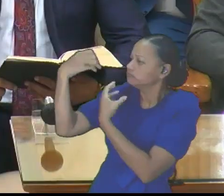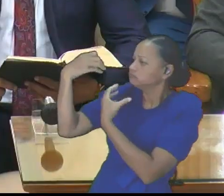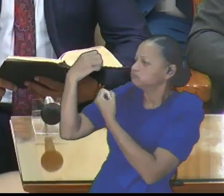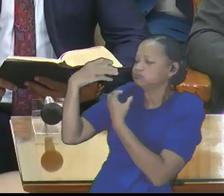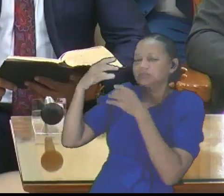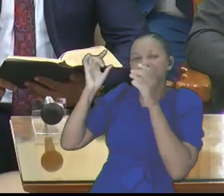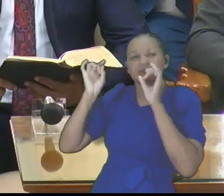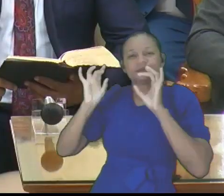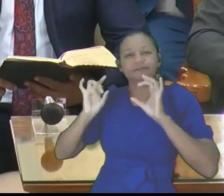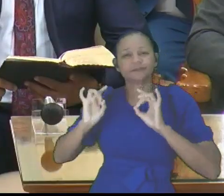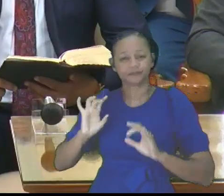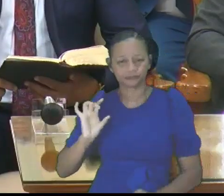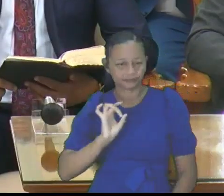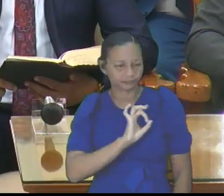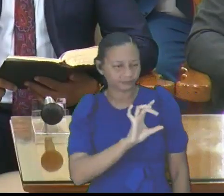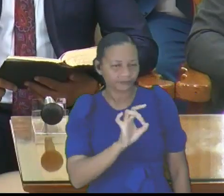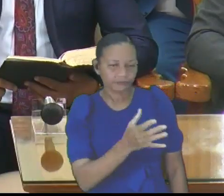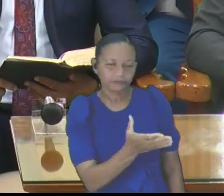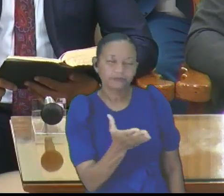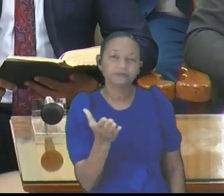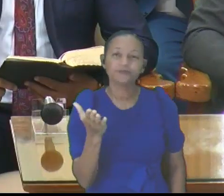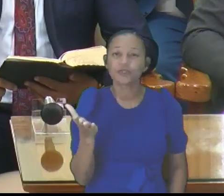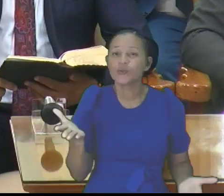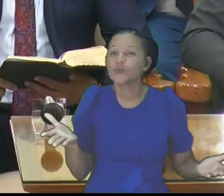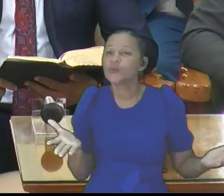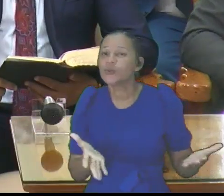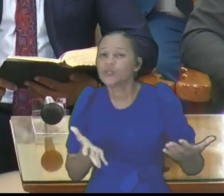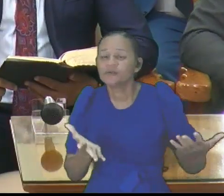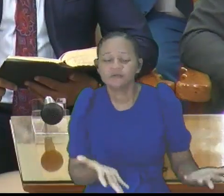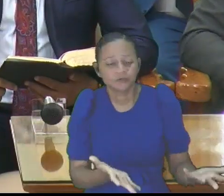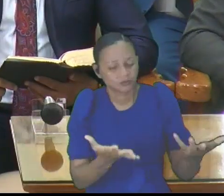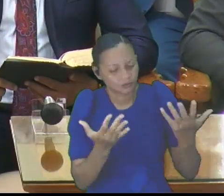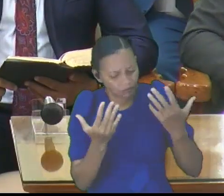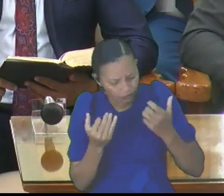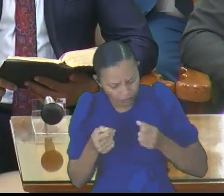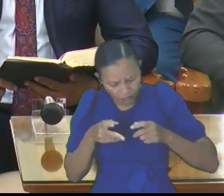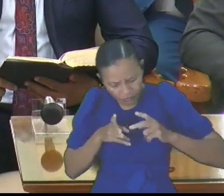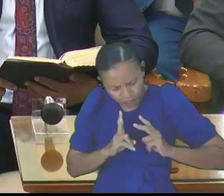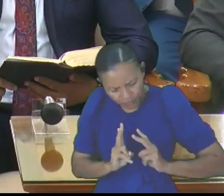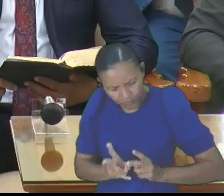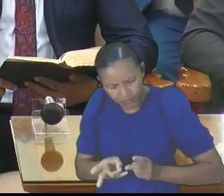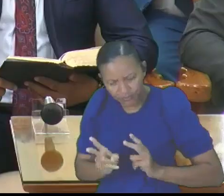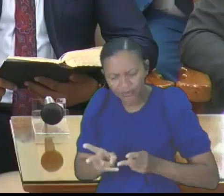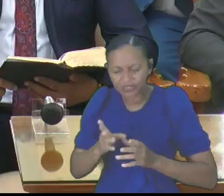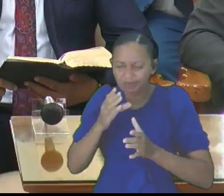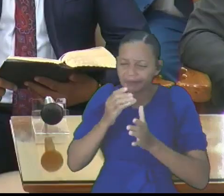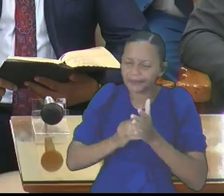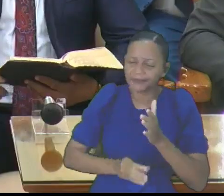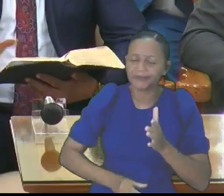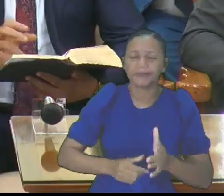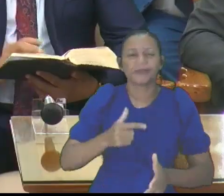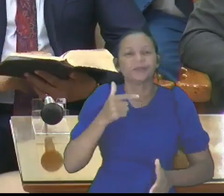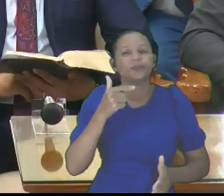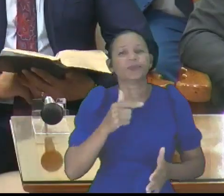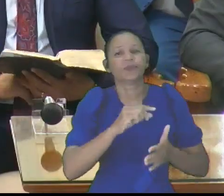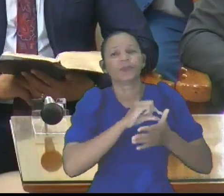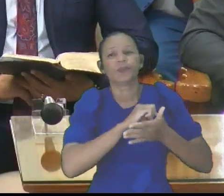nós. E hoje nós vamos continuar no capítulo 2, versículo